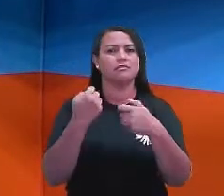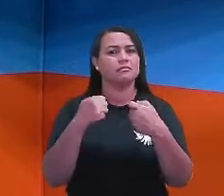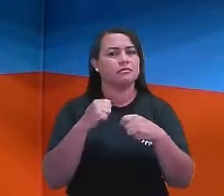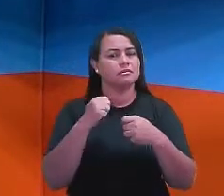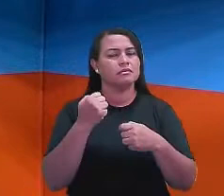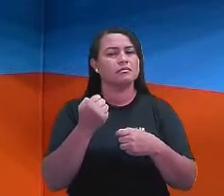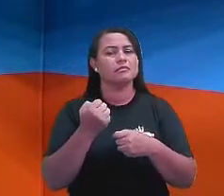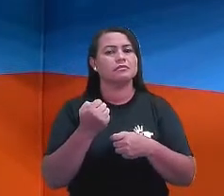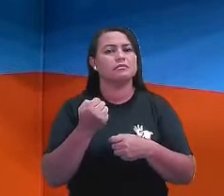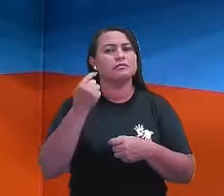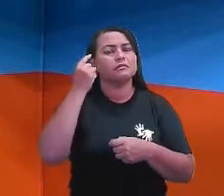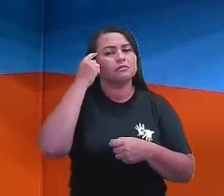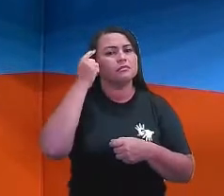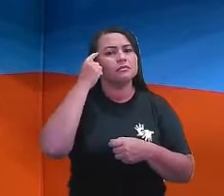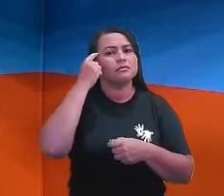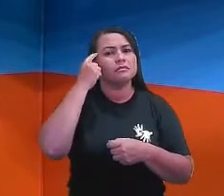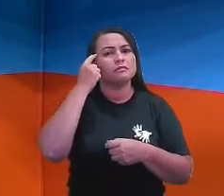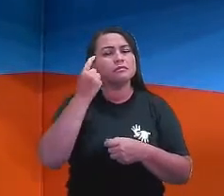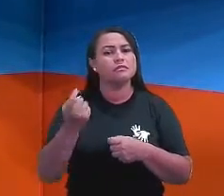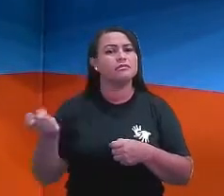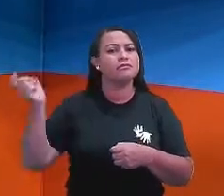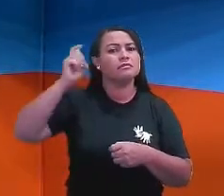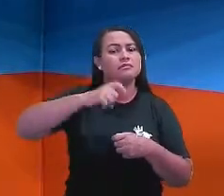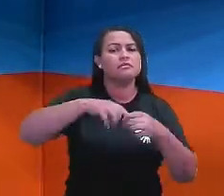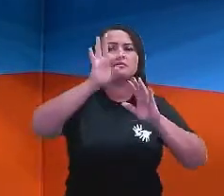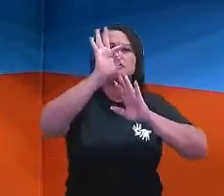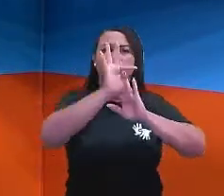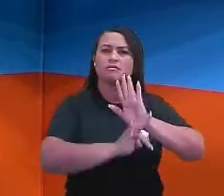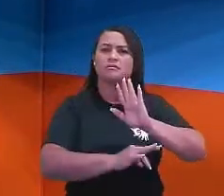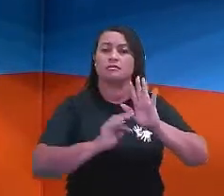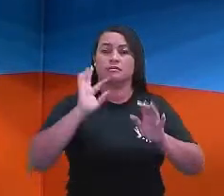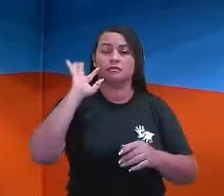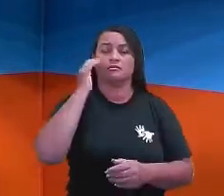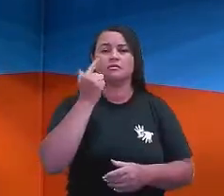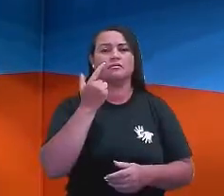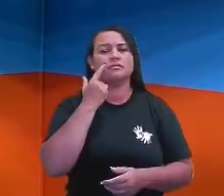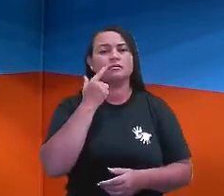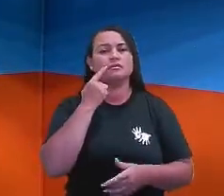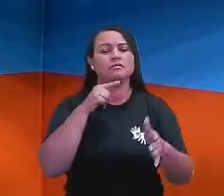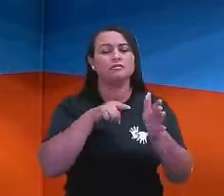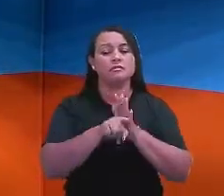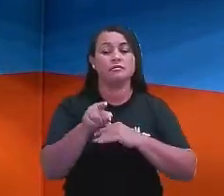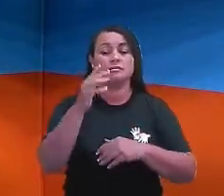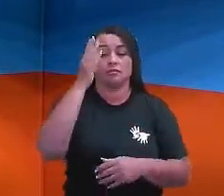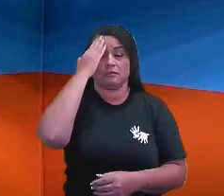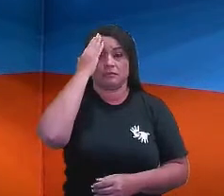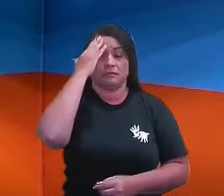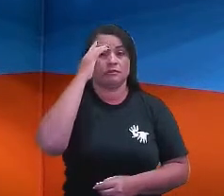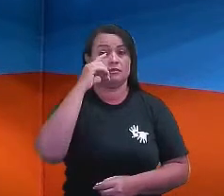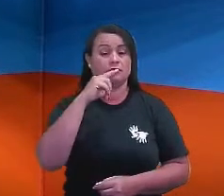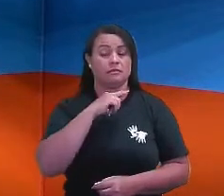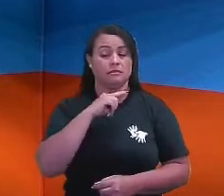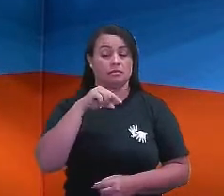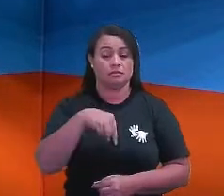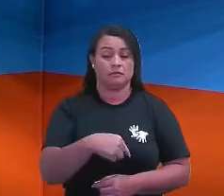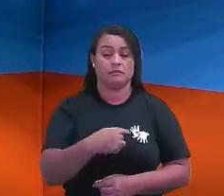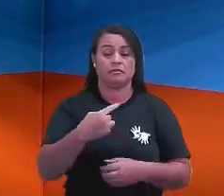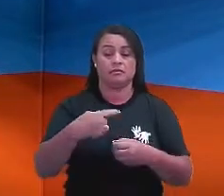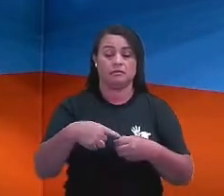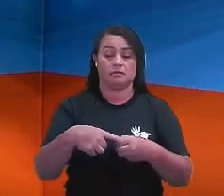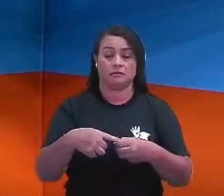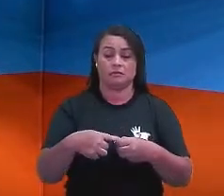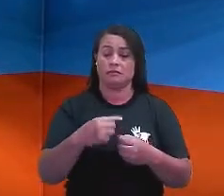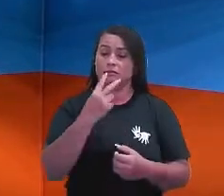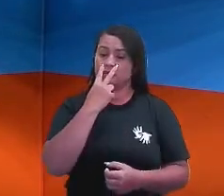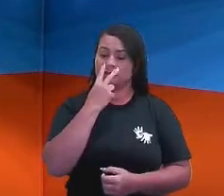precisar voltar no texto para resolver, tá? Então, vamos seguir que tem mais uma pergunta. Sabendo que o município da Vitória de Santo Antão possui